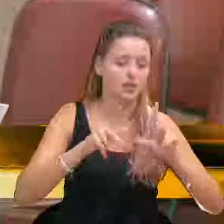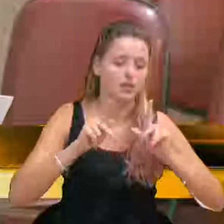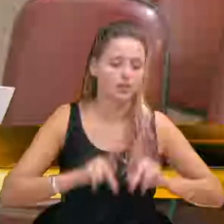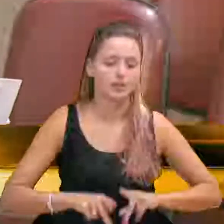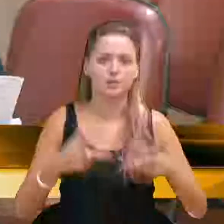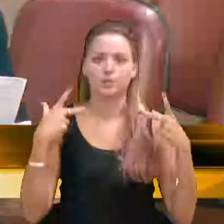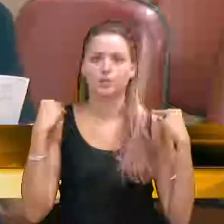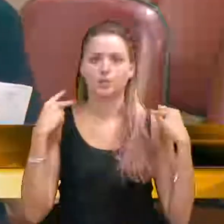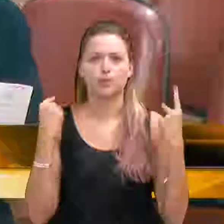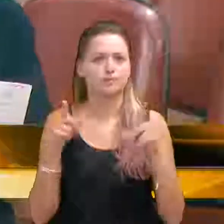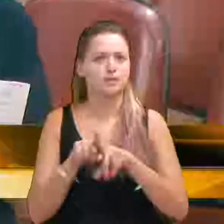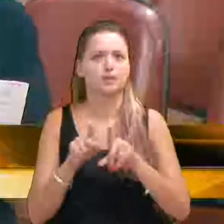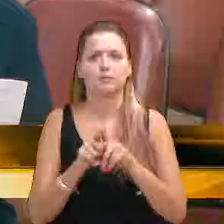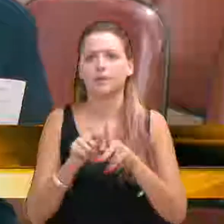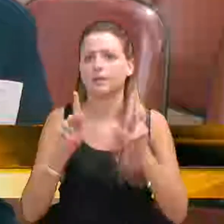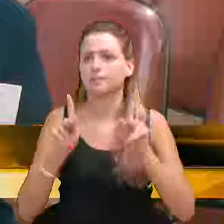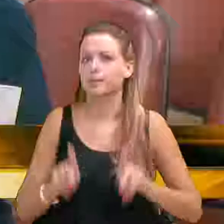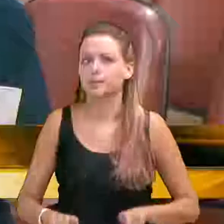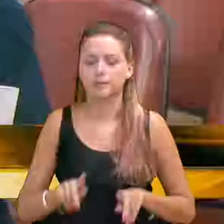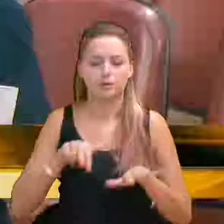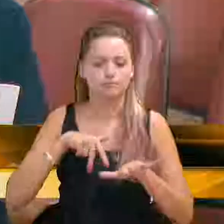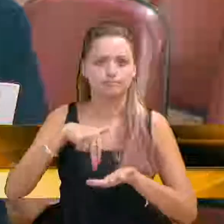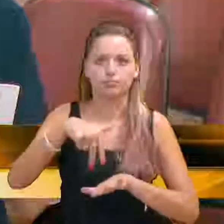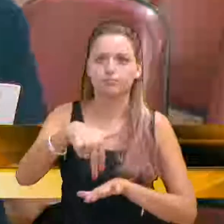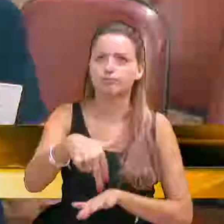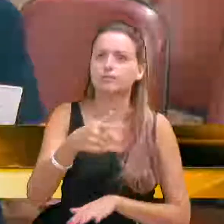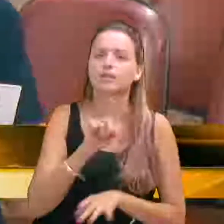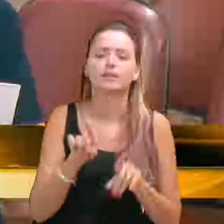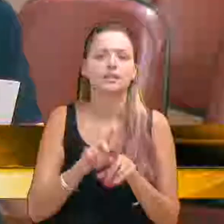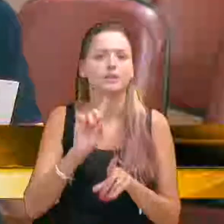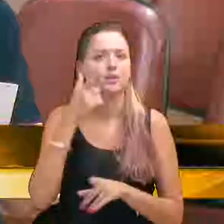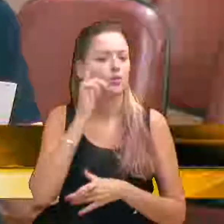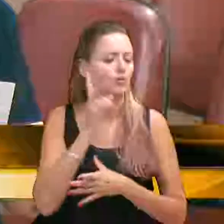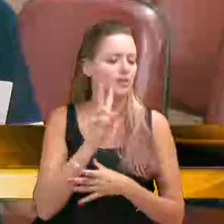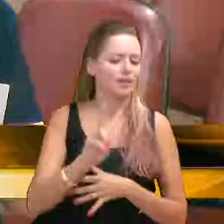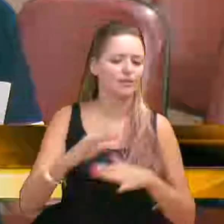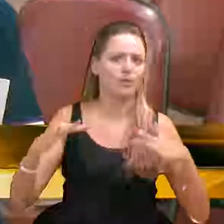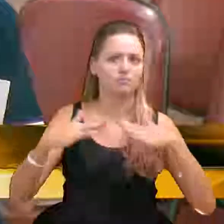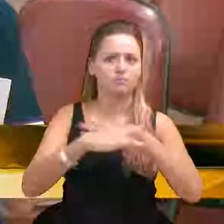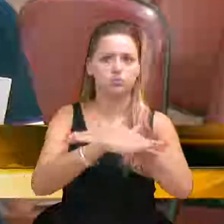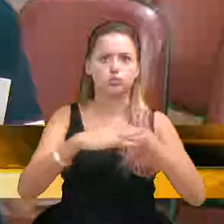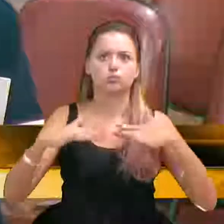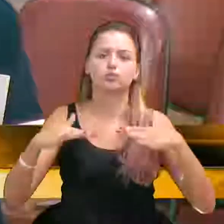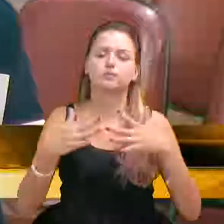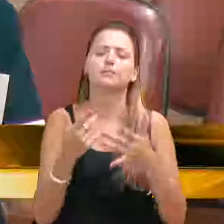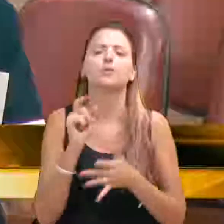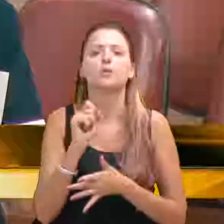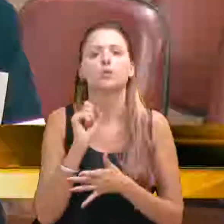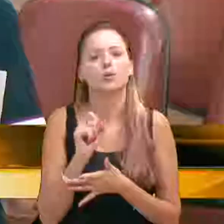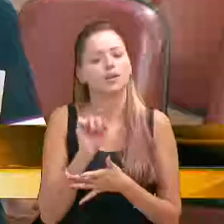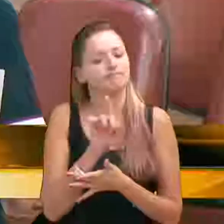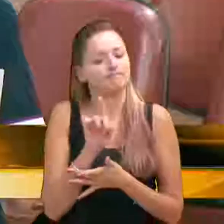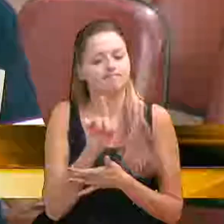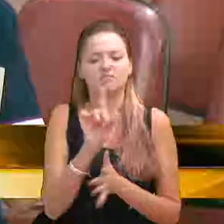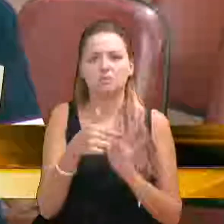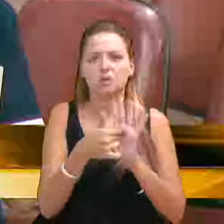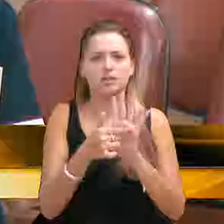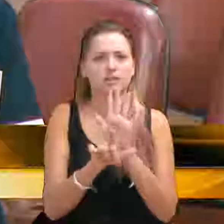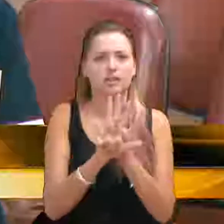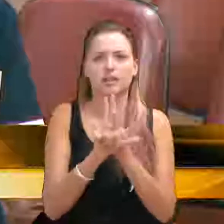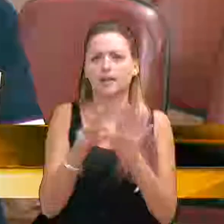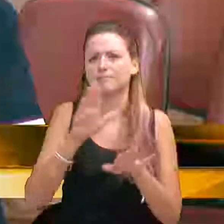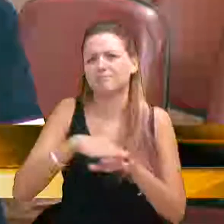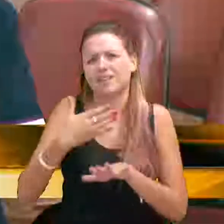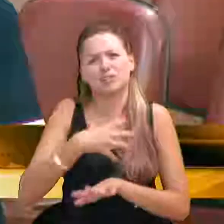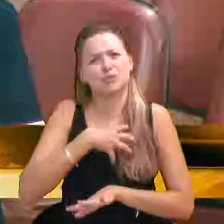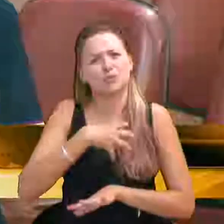condutores quanto para os pedestres que precisam visualizar o fluxo dos veículos, e disso se infere que a lei é mais uma